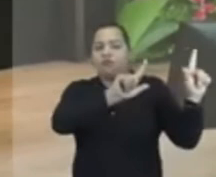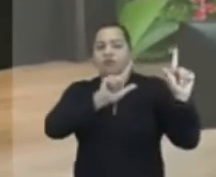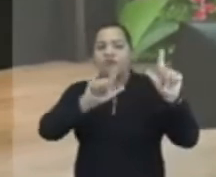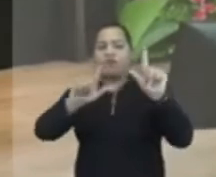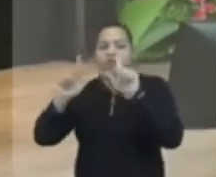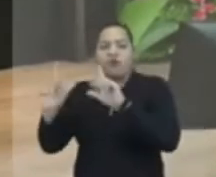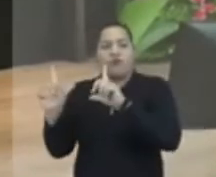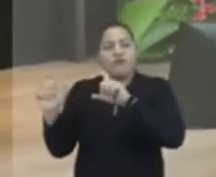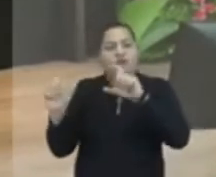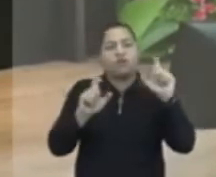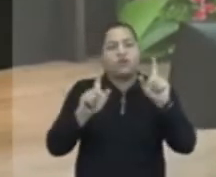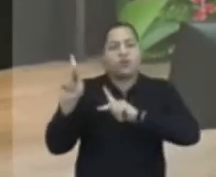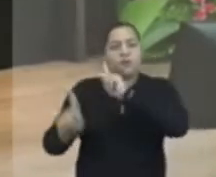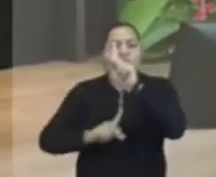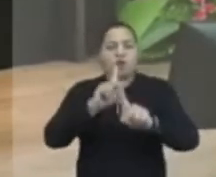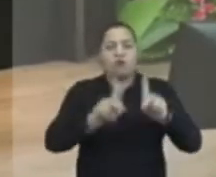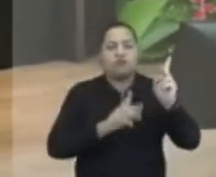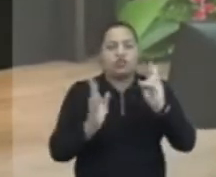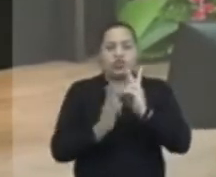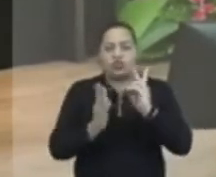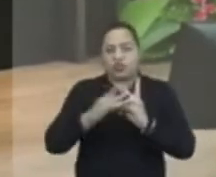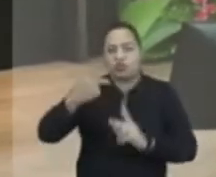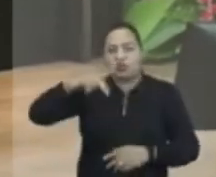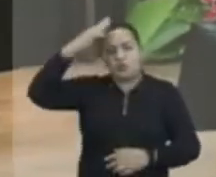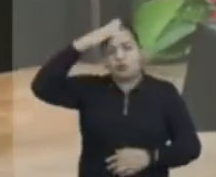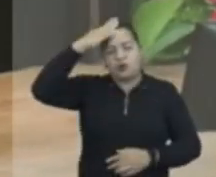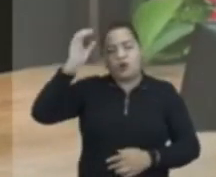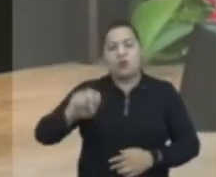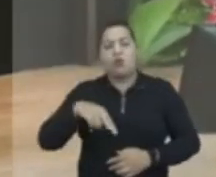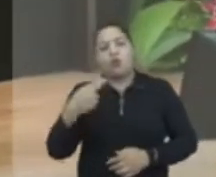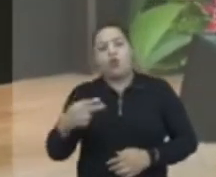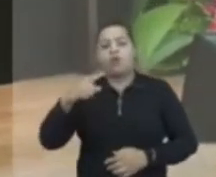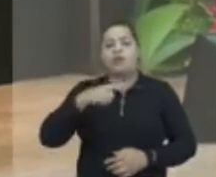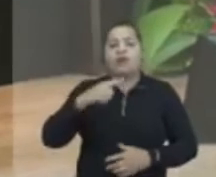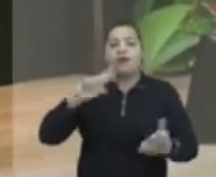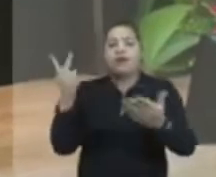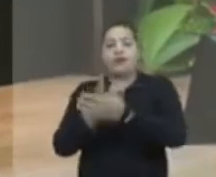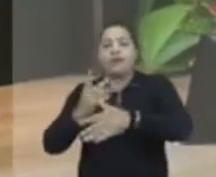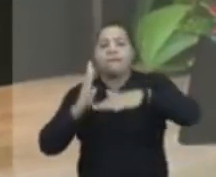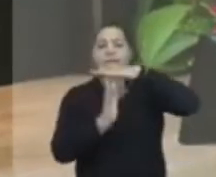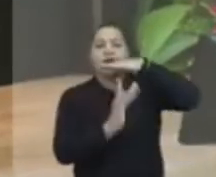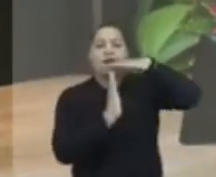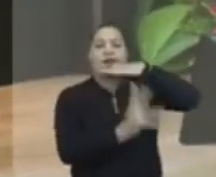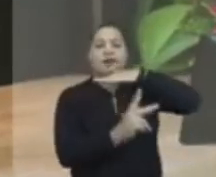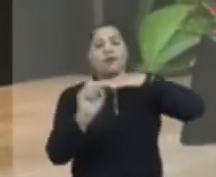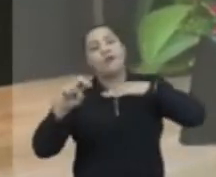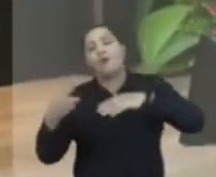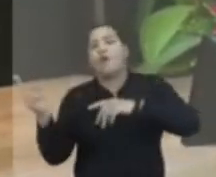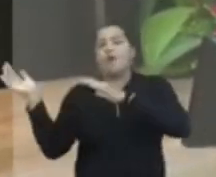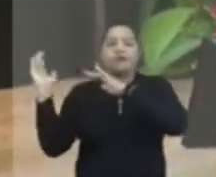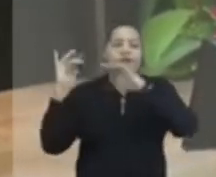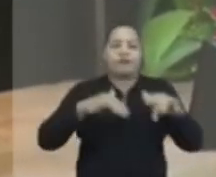fotos de povos indígenas do Pará, ou que estão em situação de migração ou refúgio no estado, e também